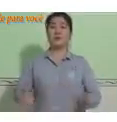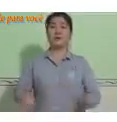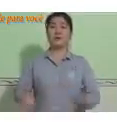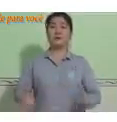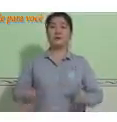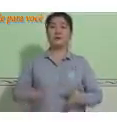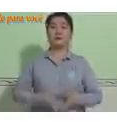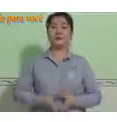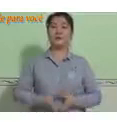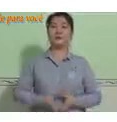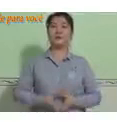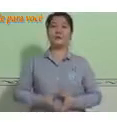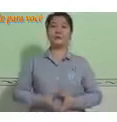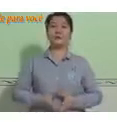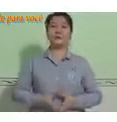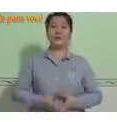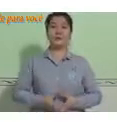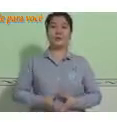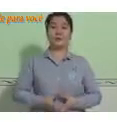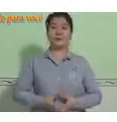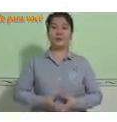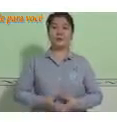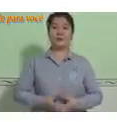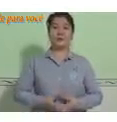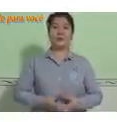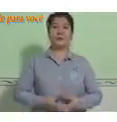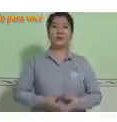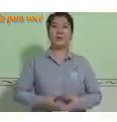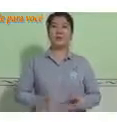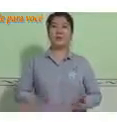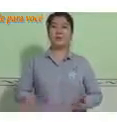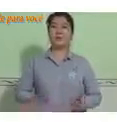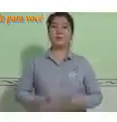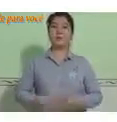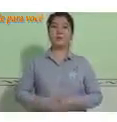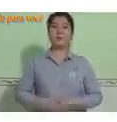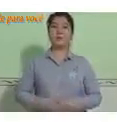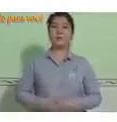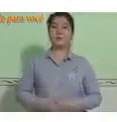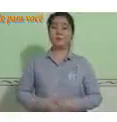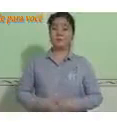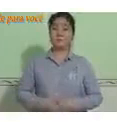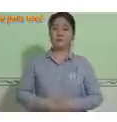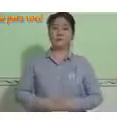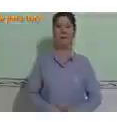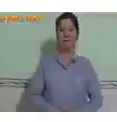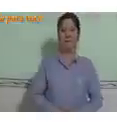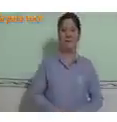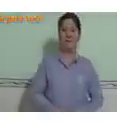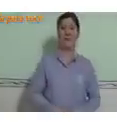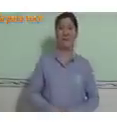No entanto, vírgula, as calorias perdidas durante o exercício físico podem ser facilmente recuperadas como uma